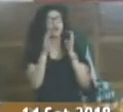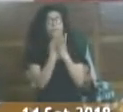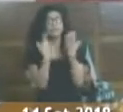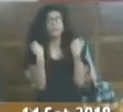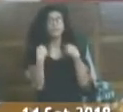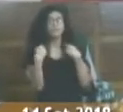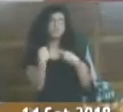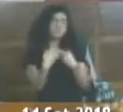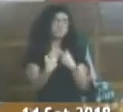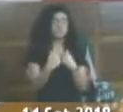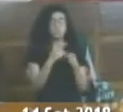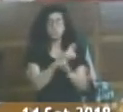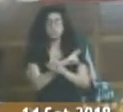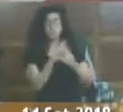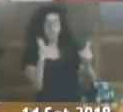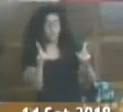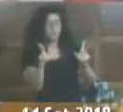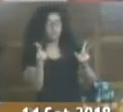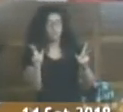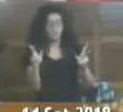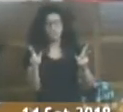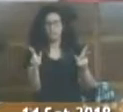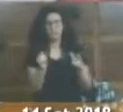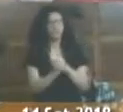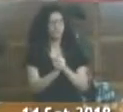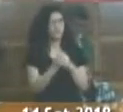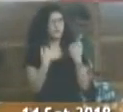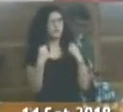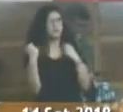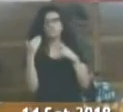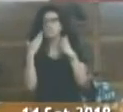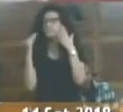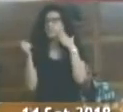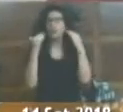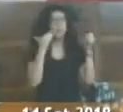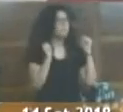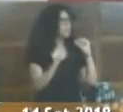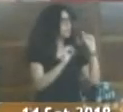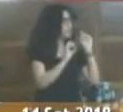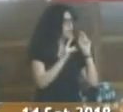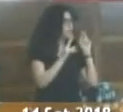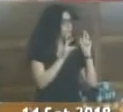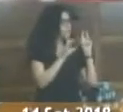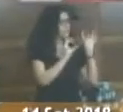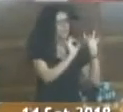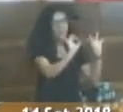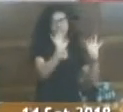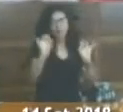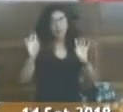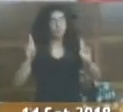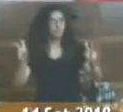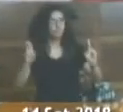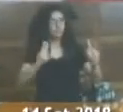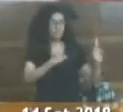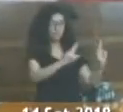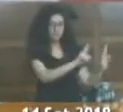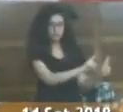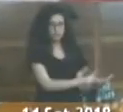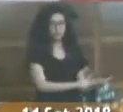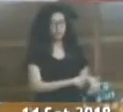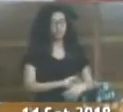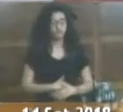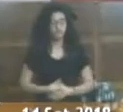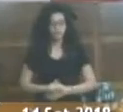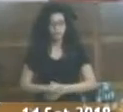porque não são todas iguais, a gente precisa olhar de forma diferente para cada uma delas, conforme a especificidade que cada comunidade